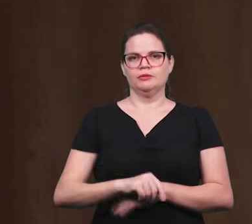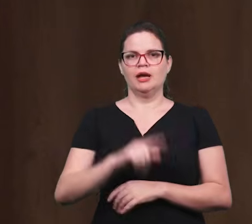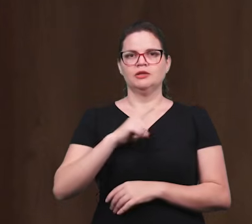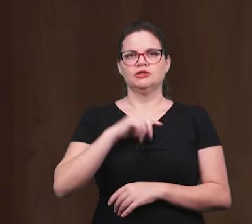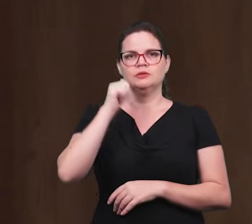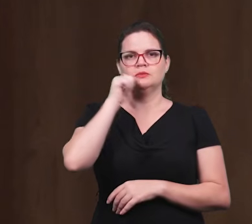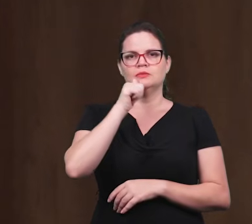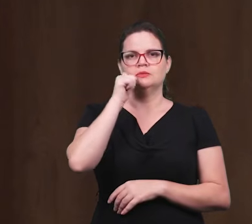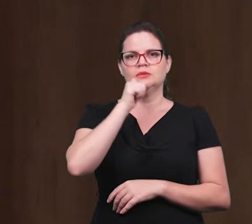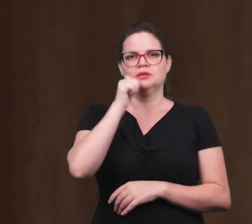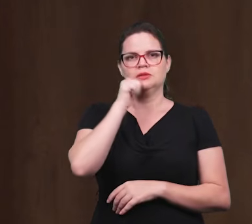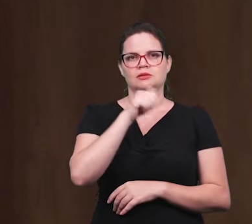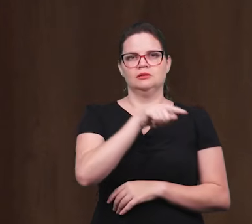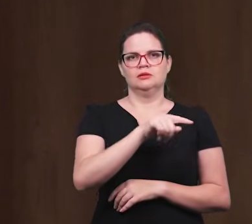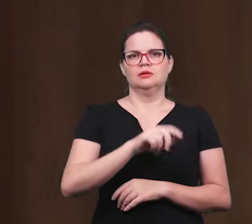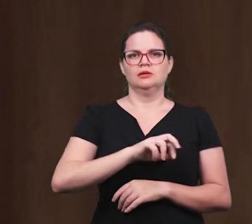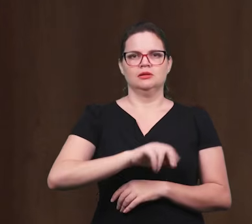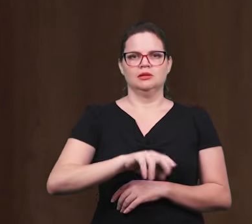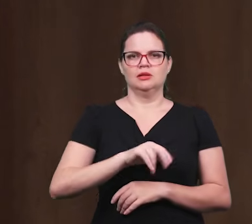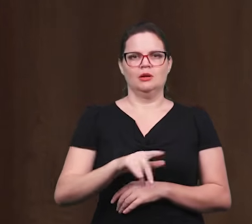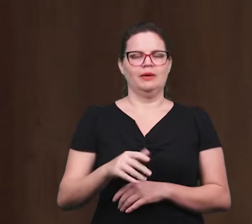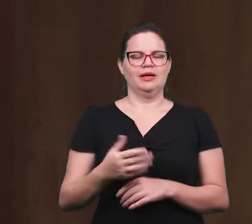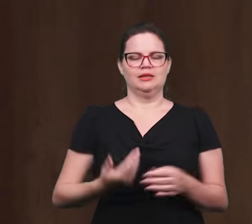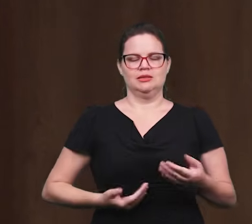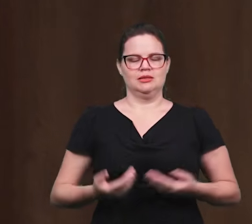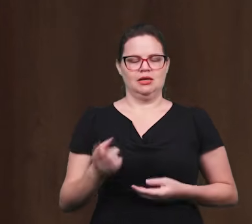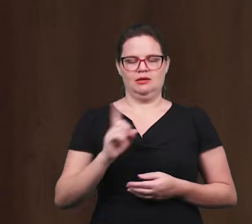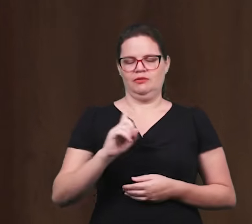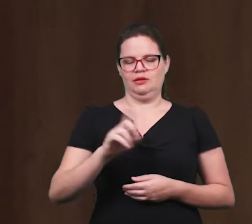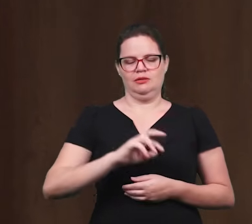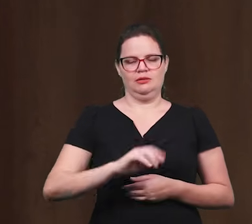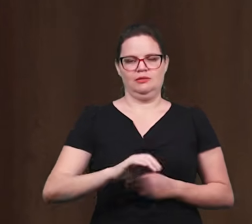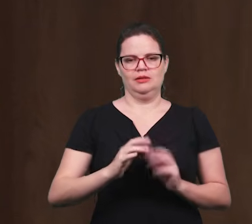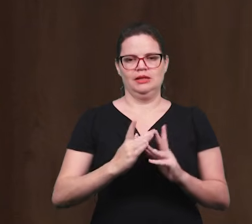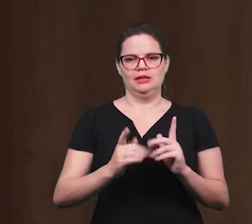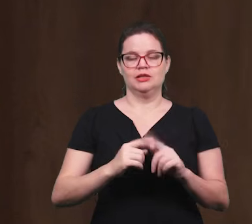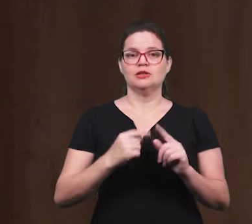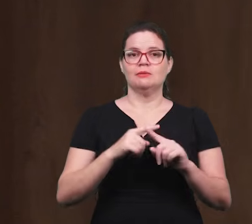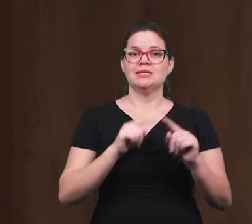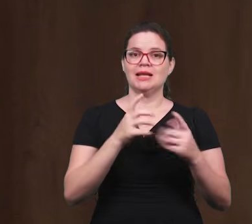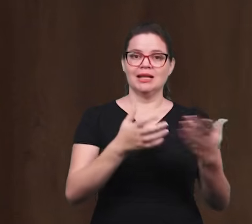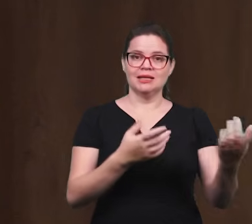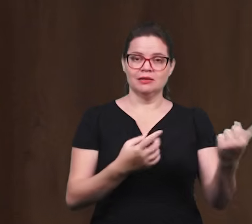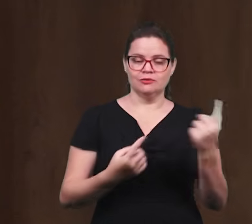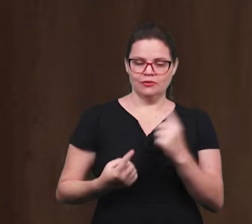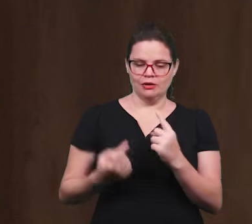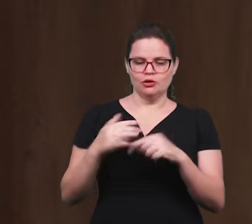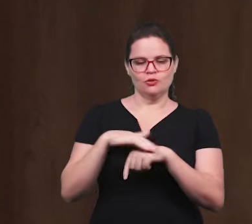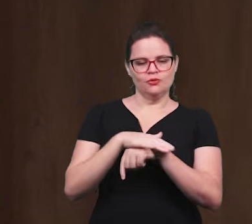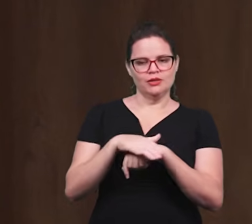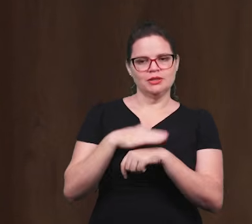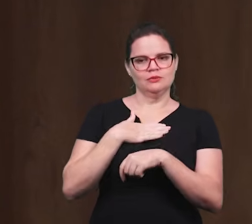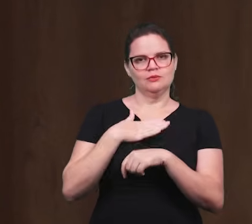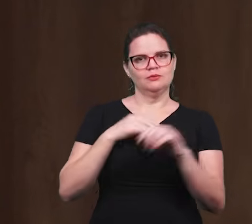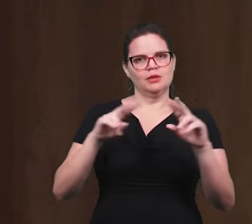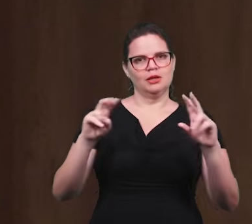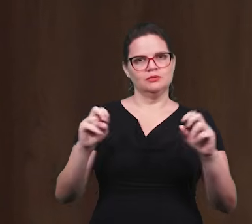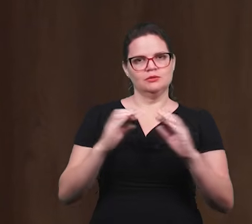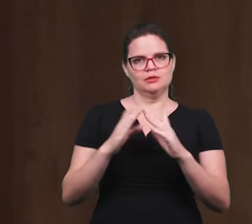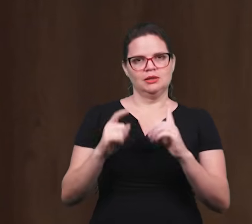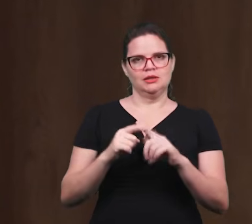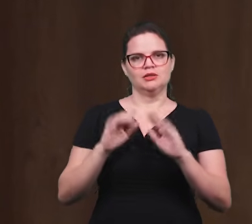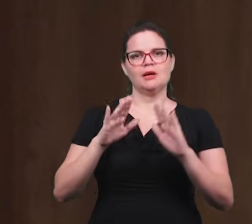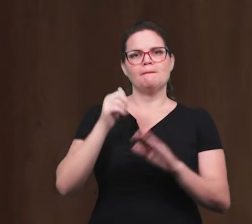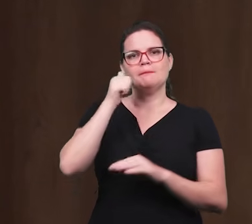uma senhora que não era bem da igreja, mas ela queria tratar um assunto da igreja. E aí a minha